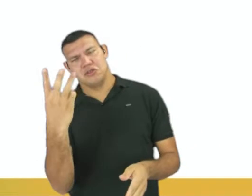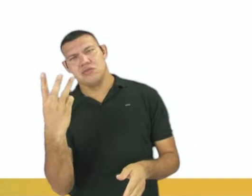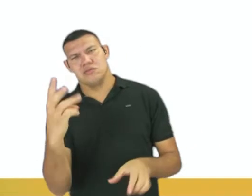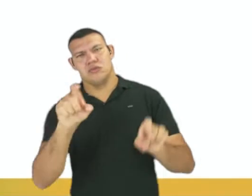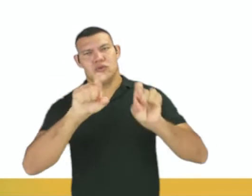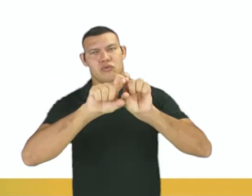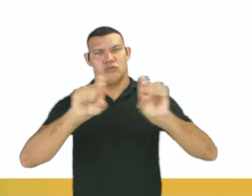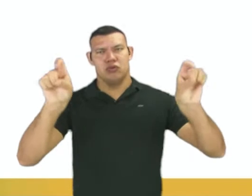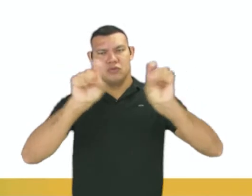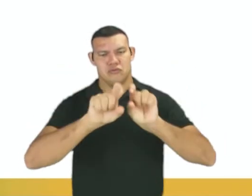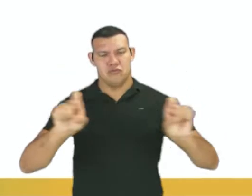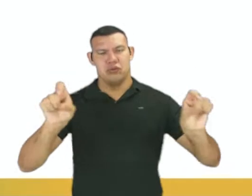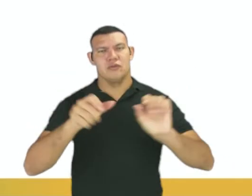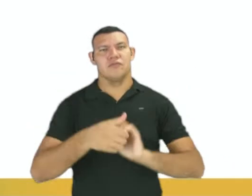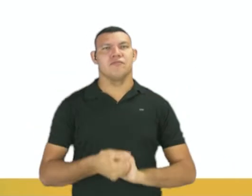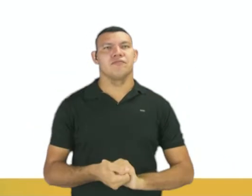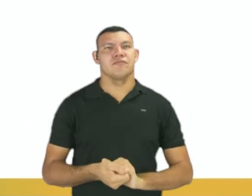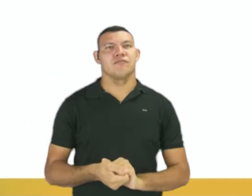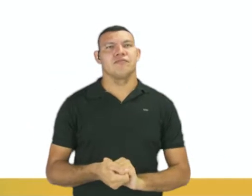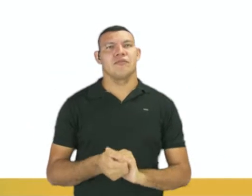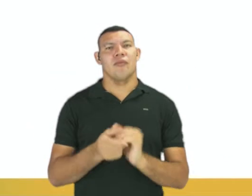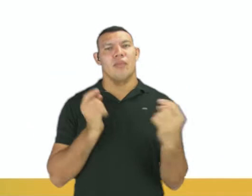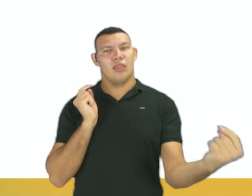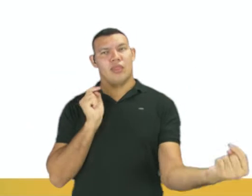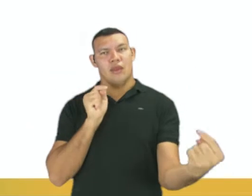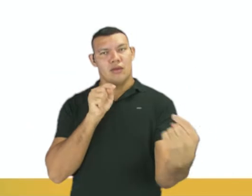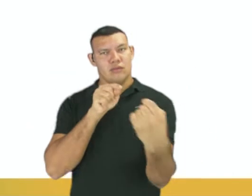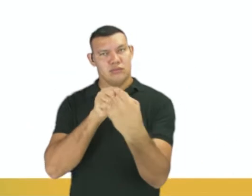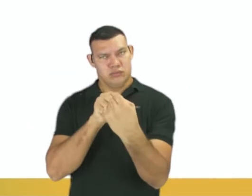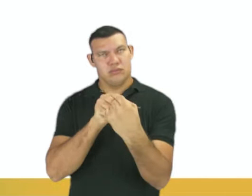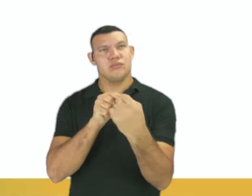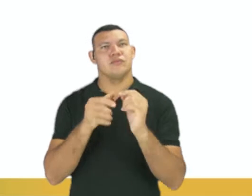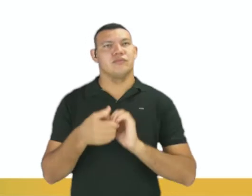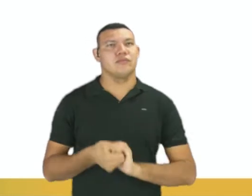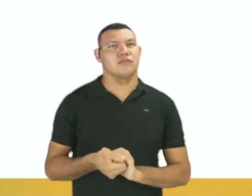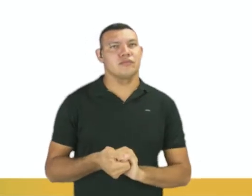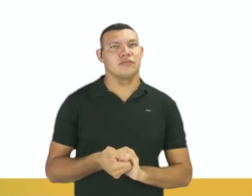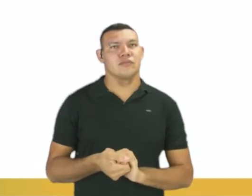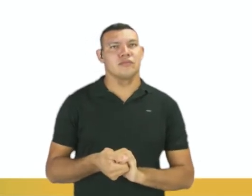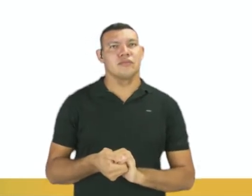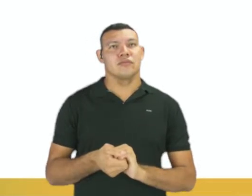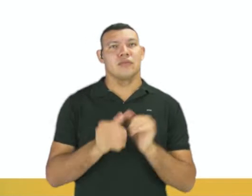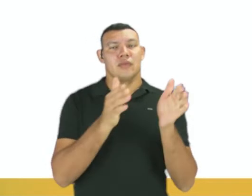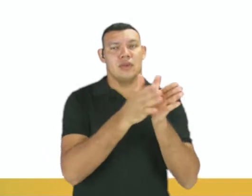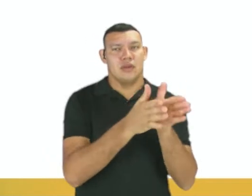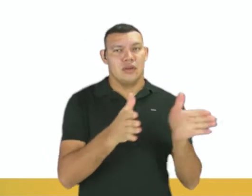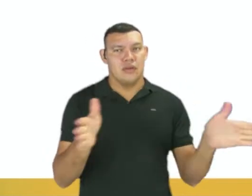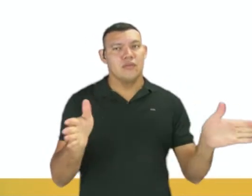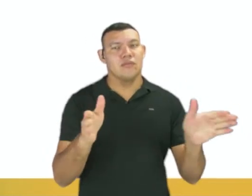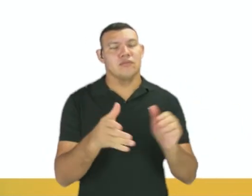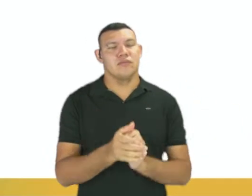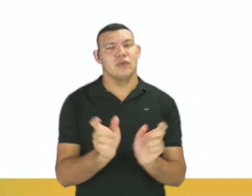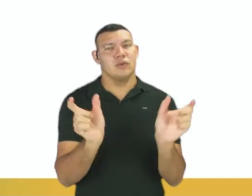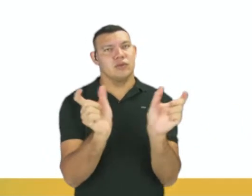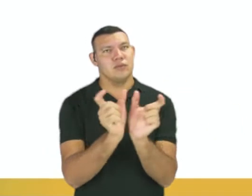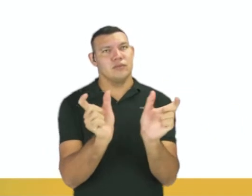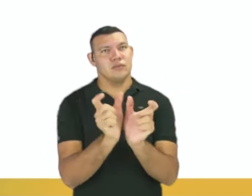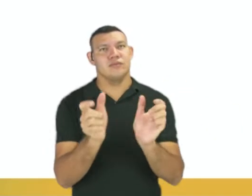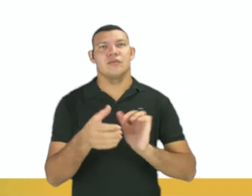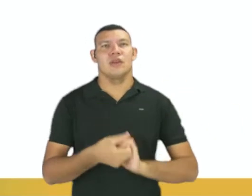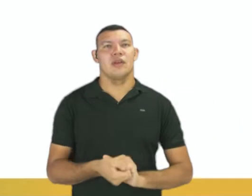as relações entre períodos complexos nesse aqui a gente tem primeiro uma tirinha da Mafalda